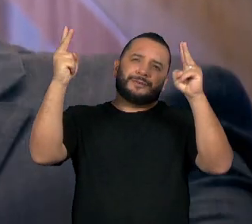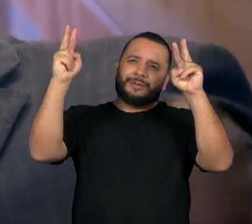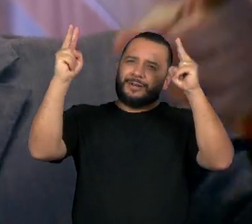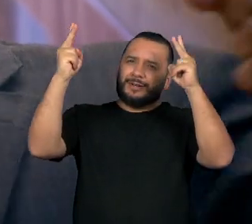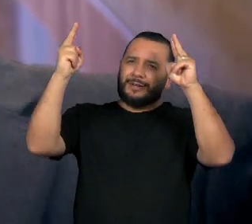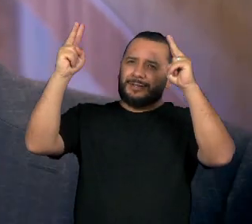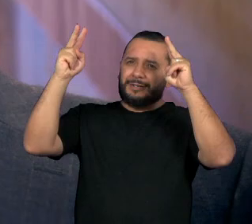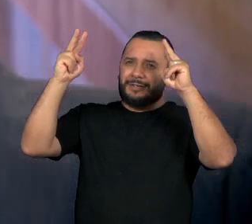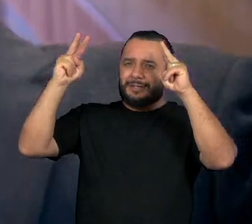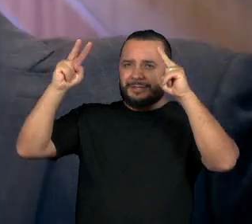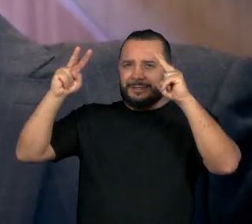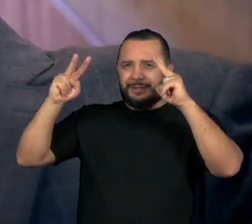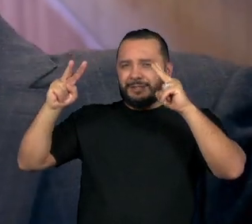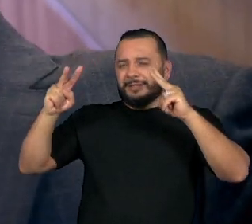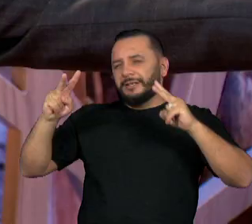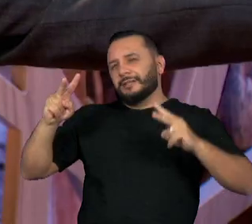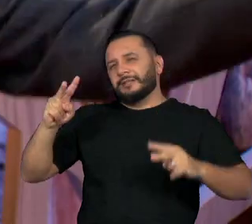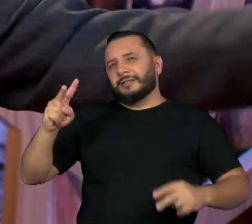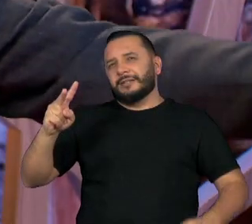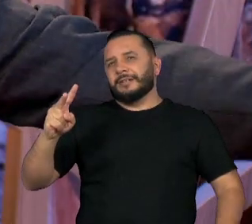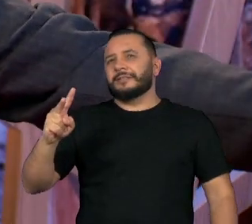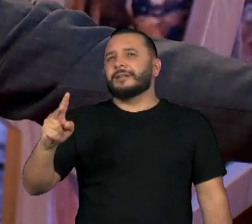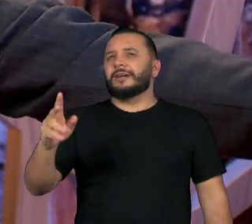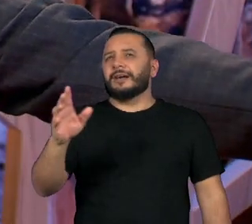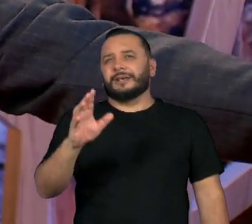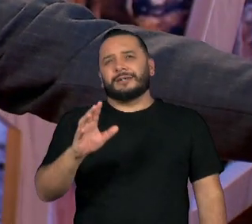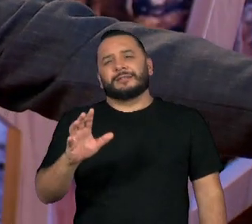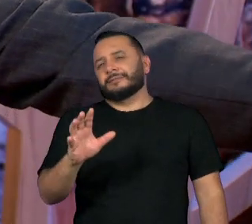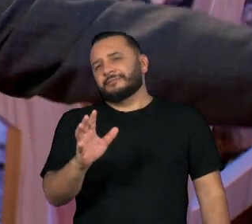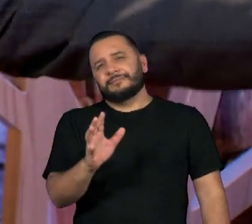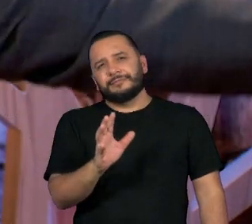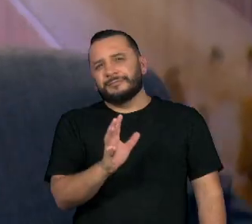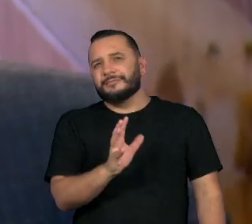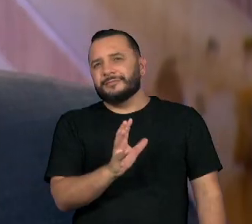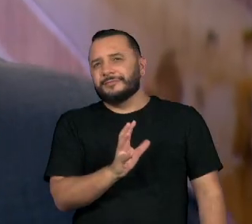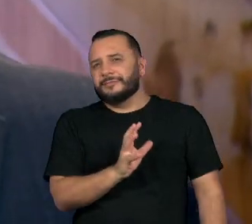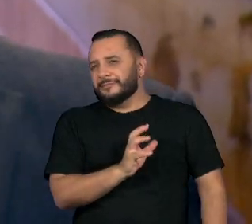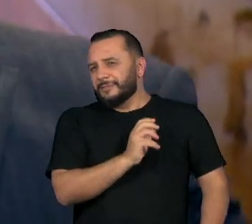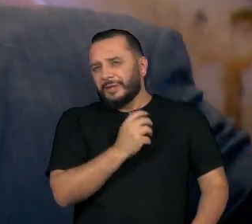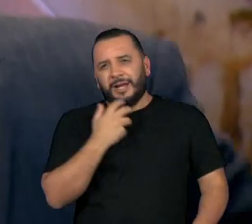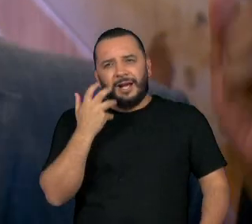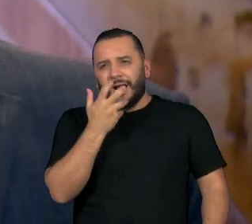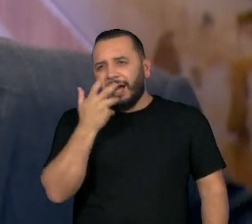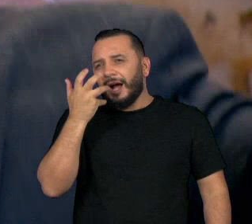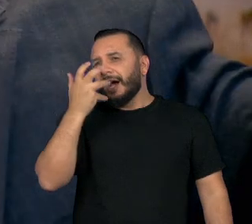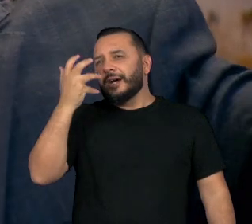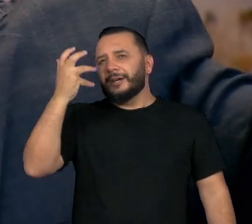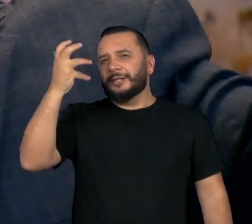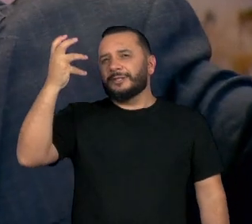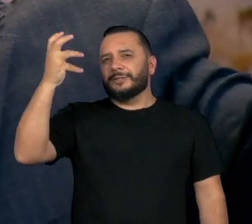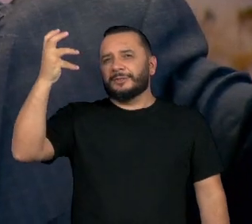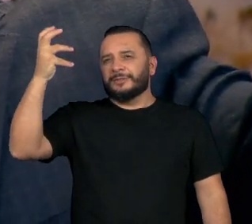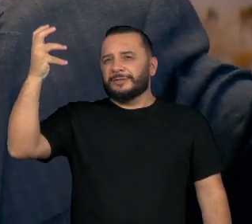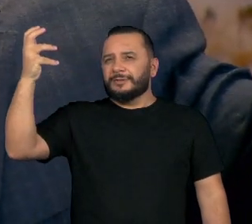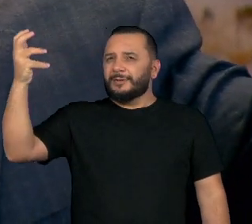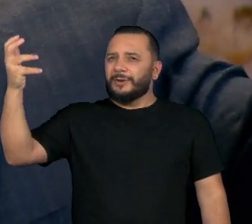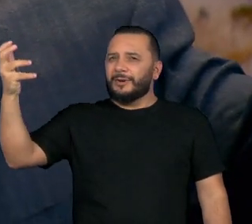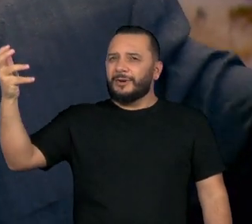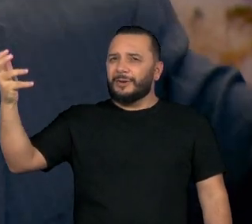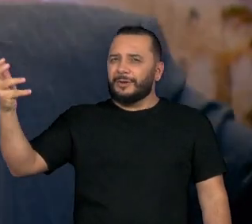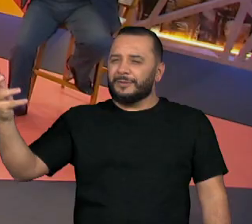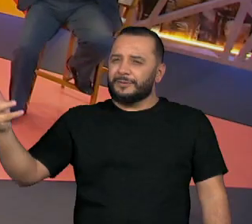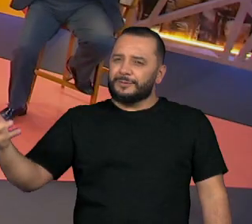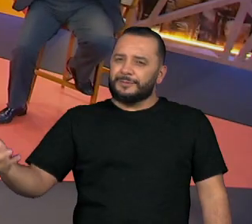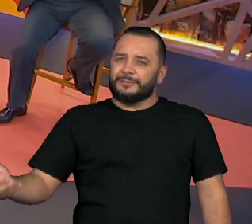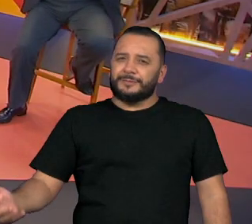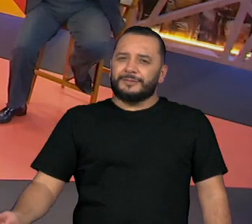dele ai morando no canto fergola glória